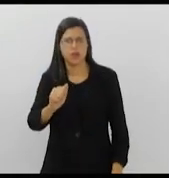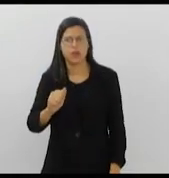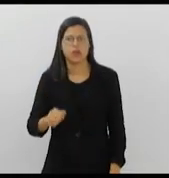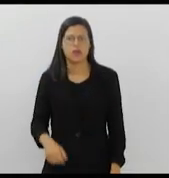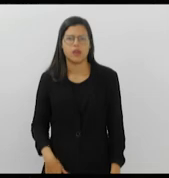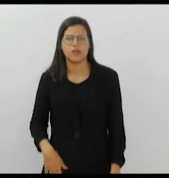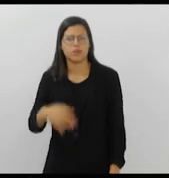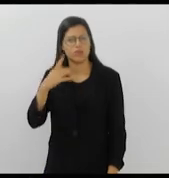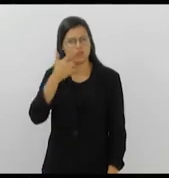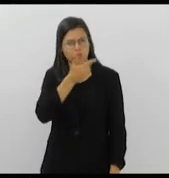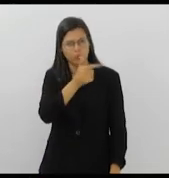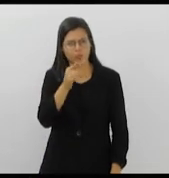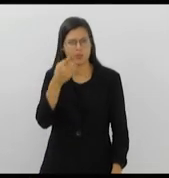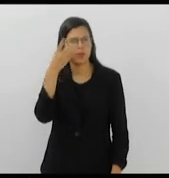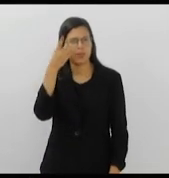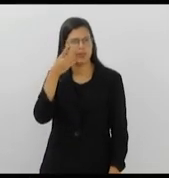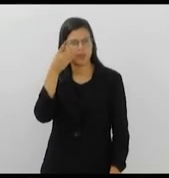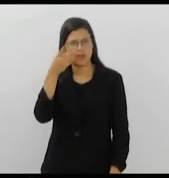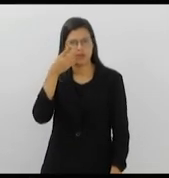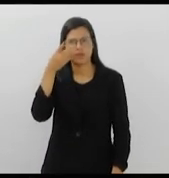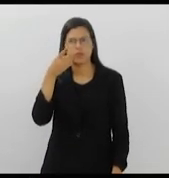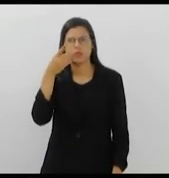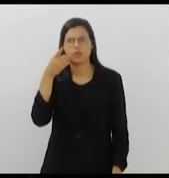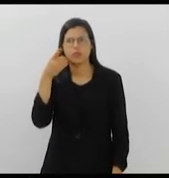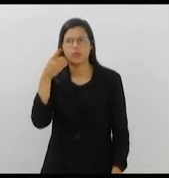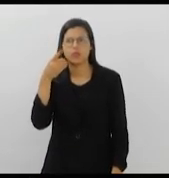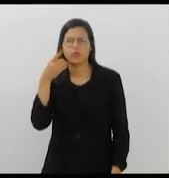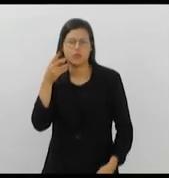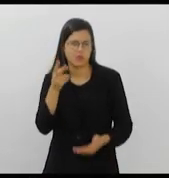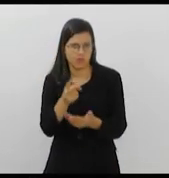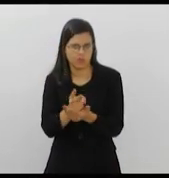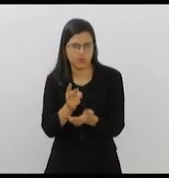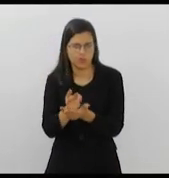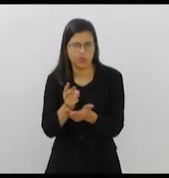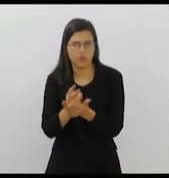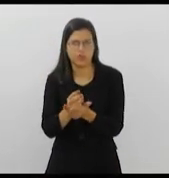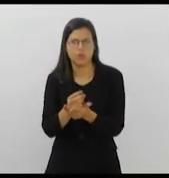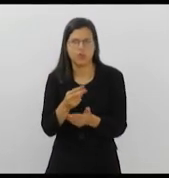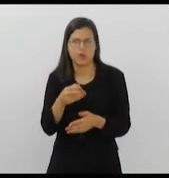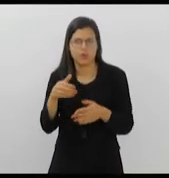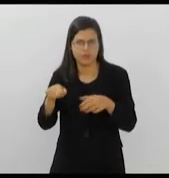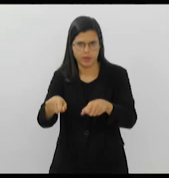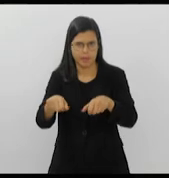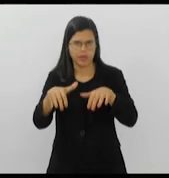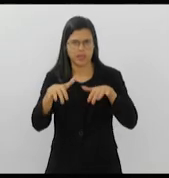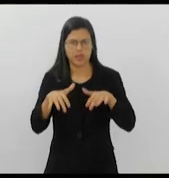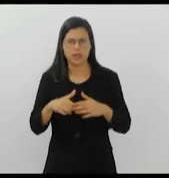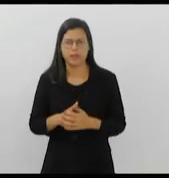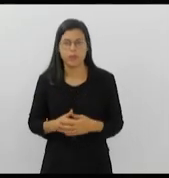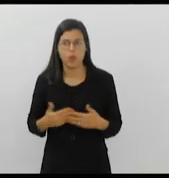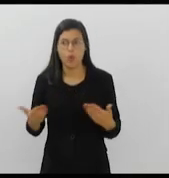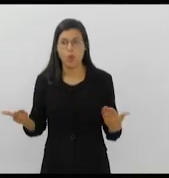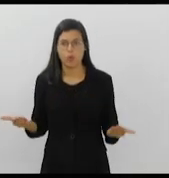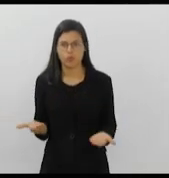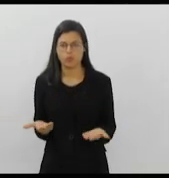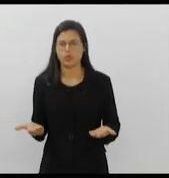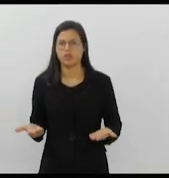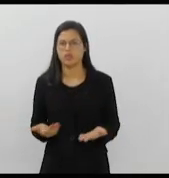senhores deputados que ainda se encontram em plenário. Hoje,